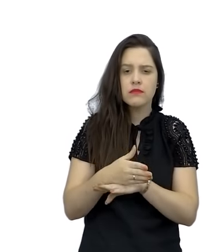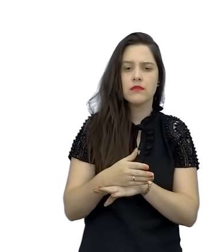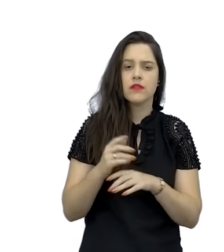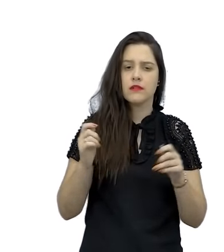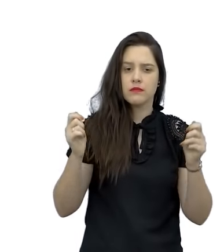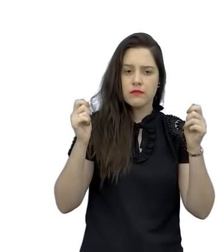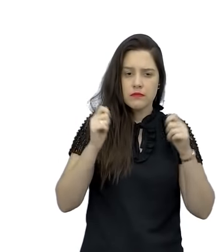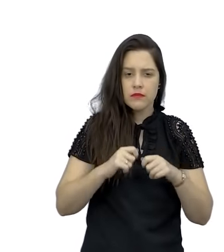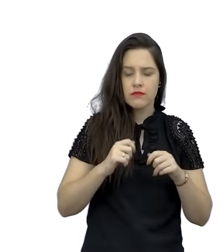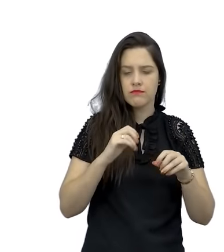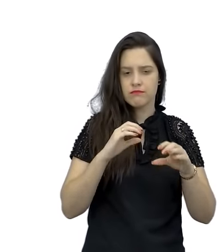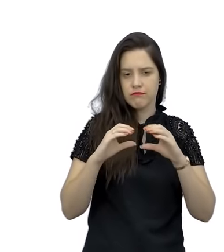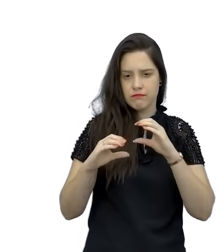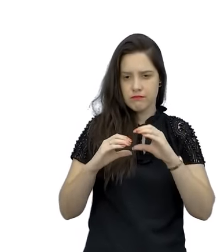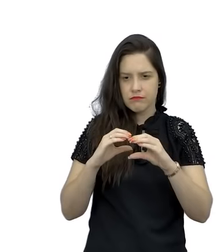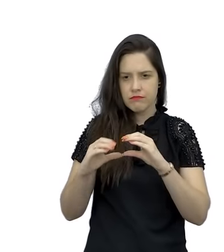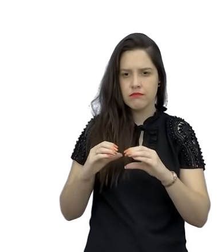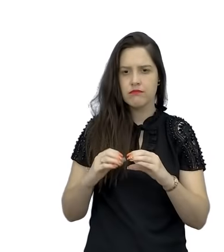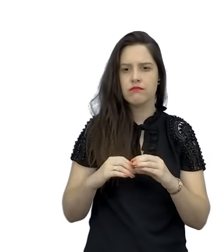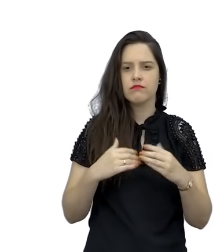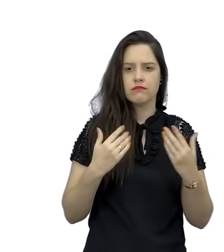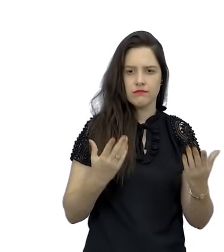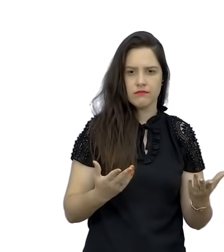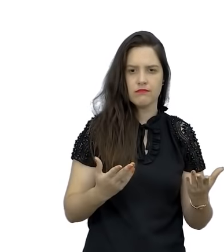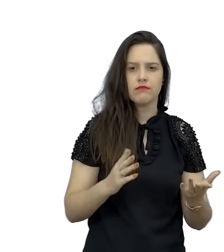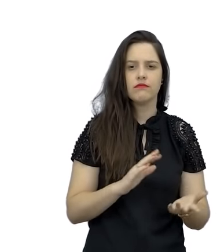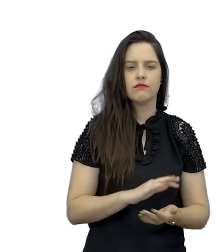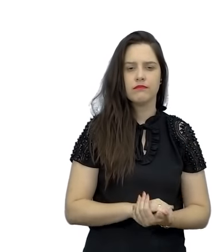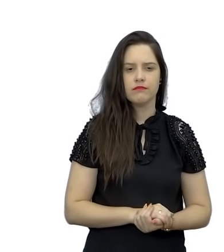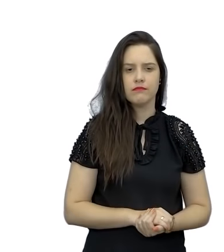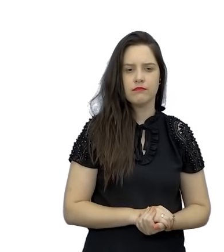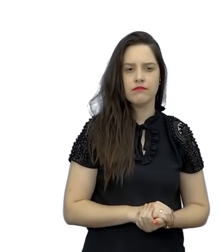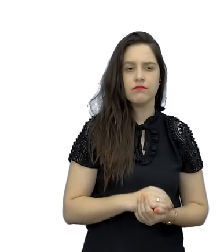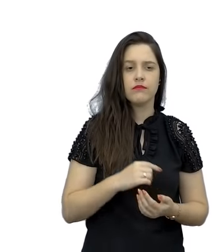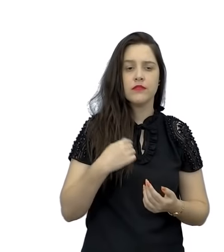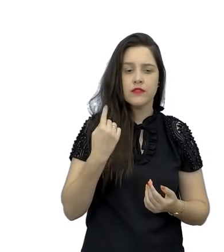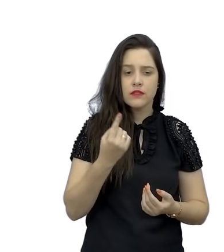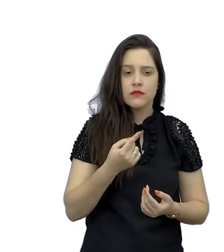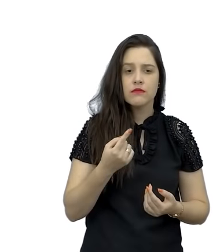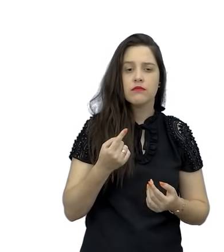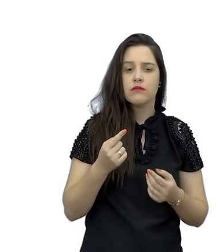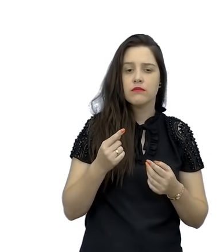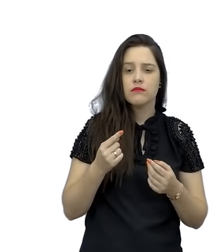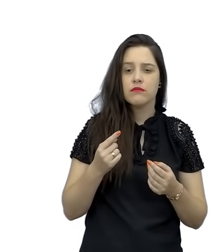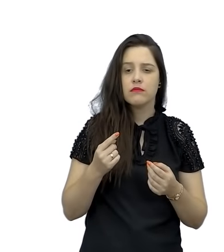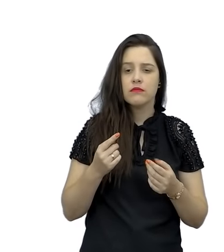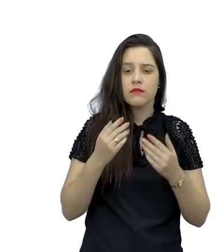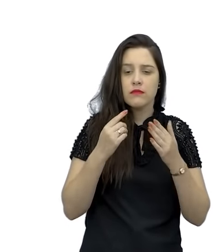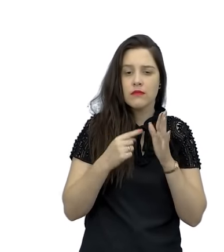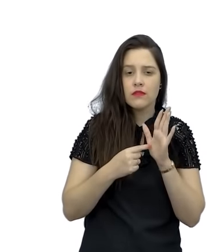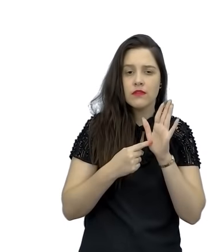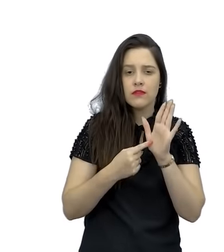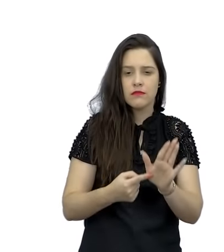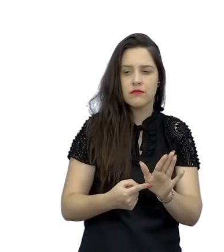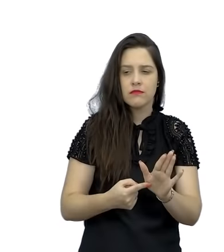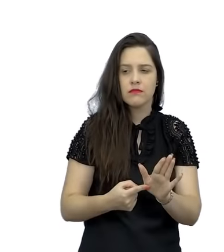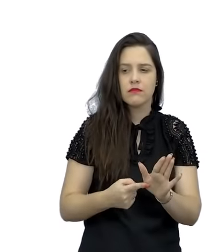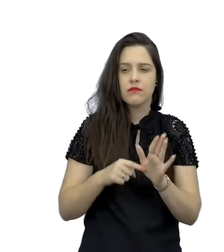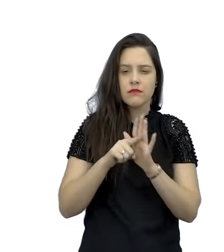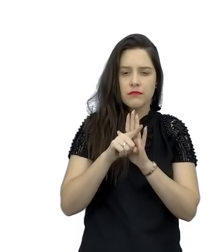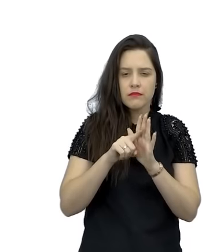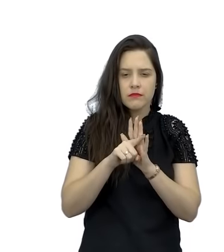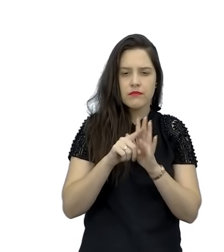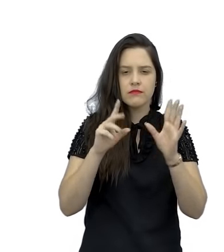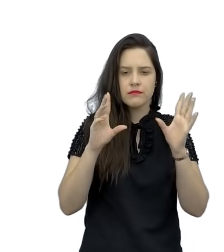da comunicação, o estudante precisa efetuar a leitura, decodificar, interpretar, né, as situações, problemas,